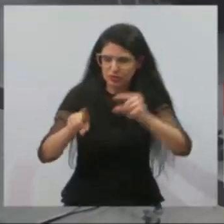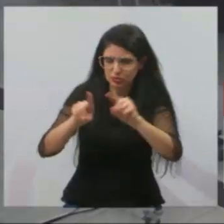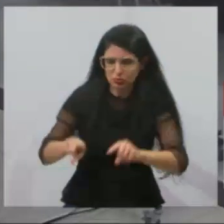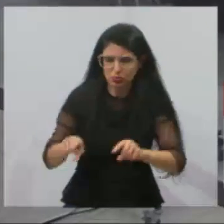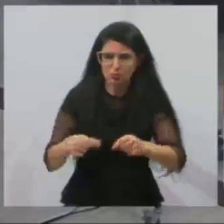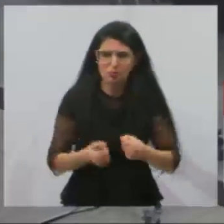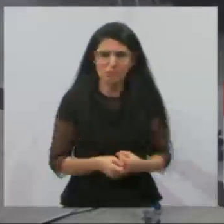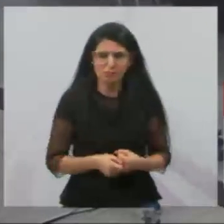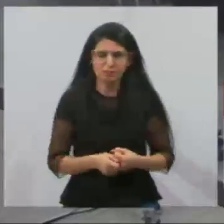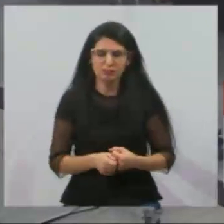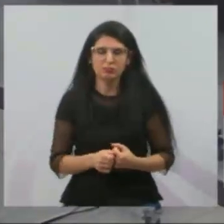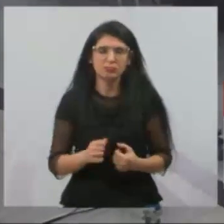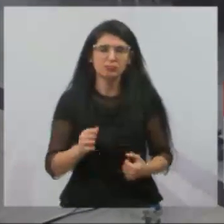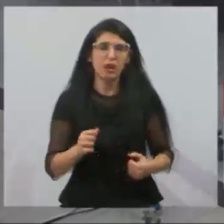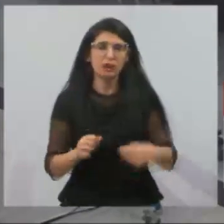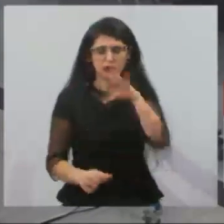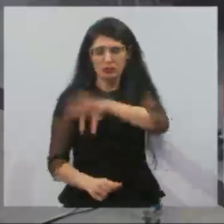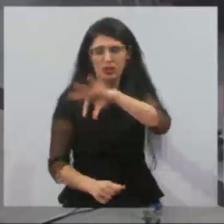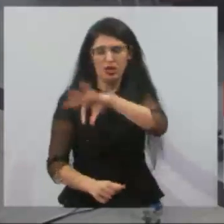O projeto continua em discussão.